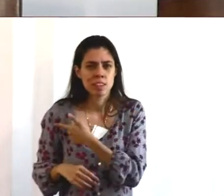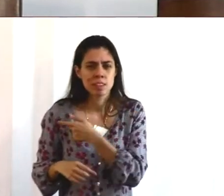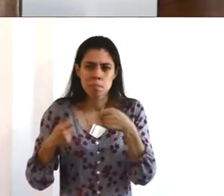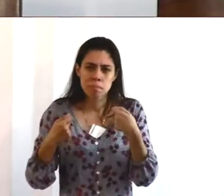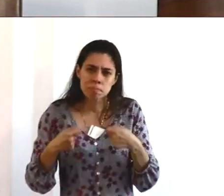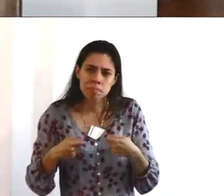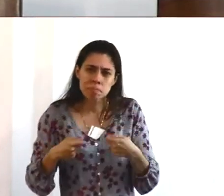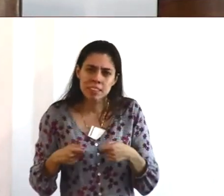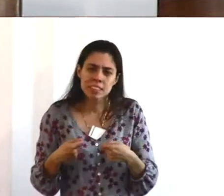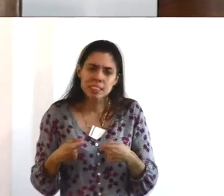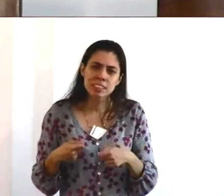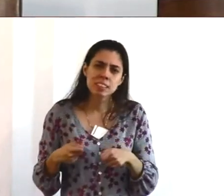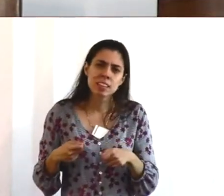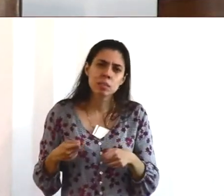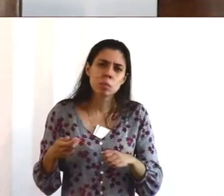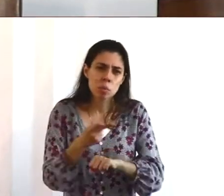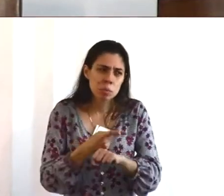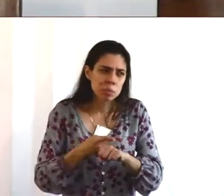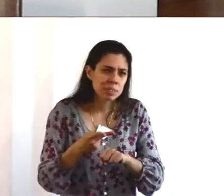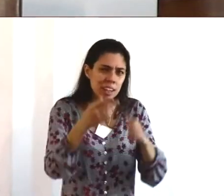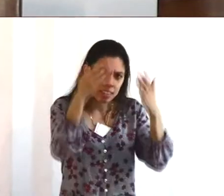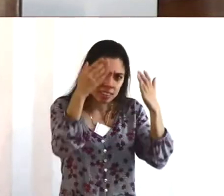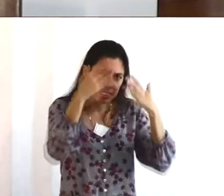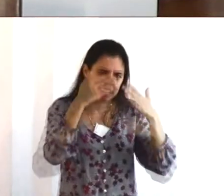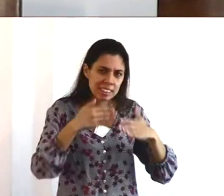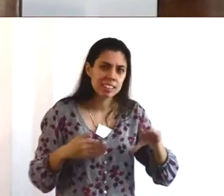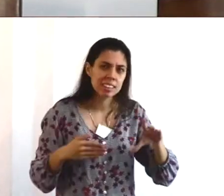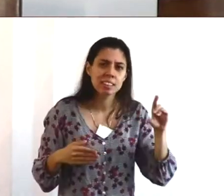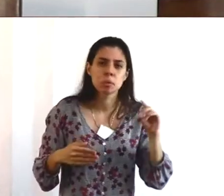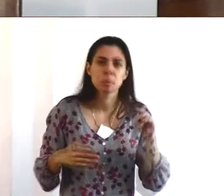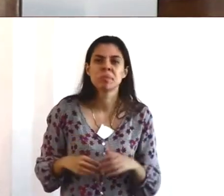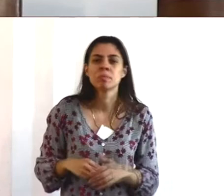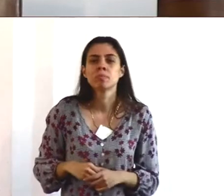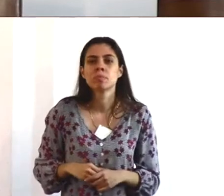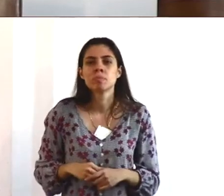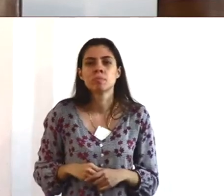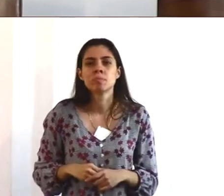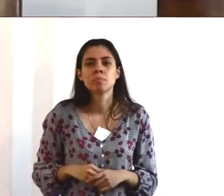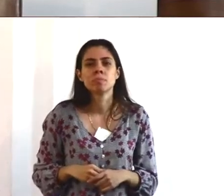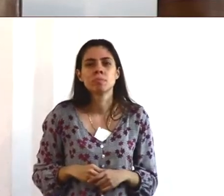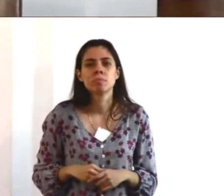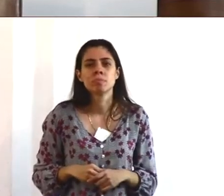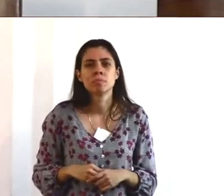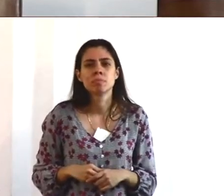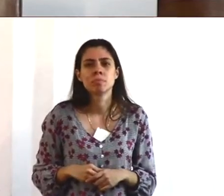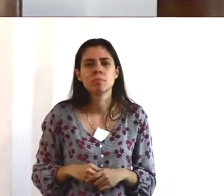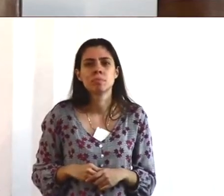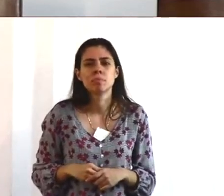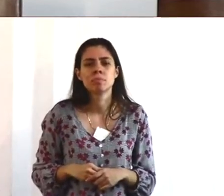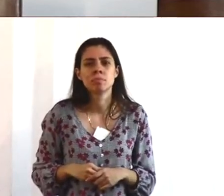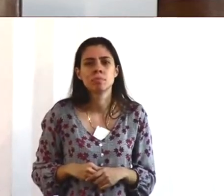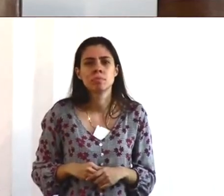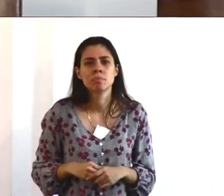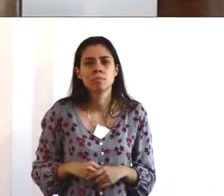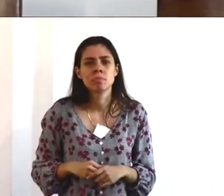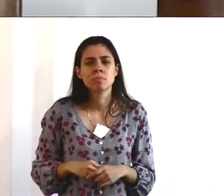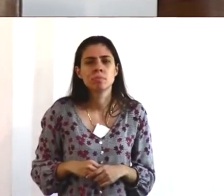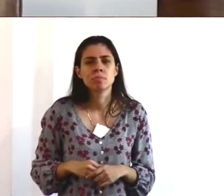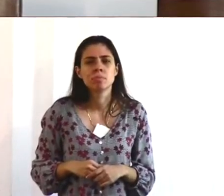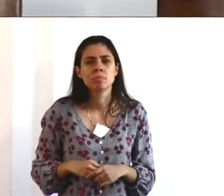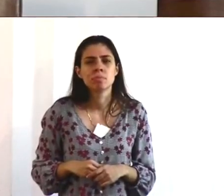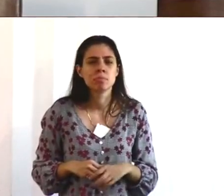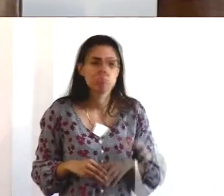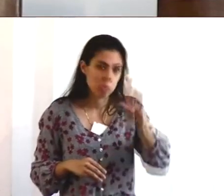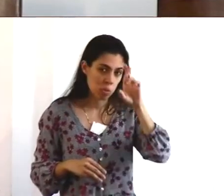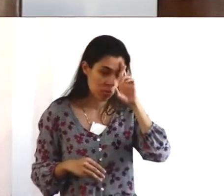recorrer. O Senhor é refúgio e eu posso me abrigar nele, porque além de ser abrigo seguro, Ele é